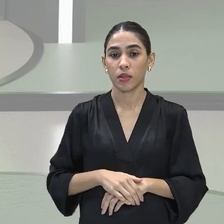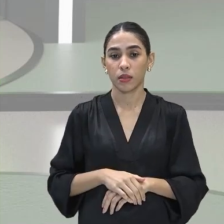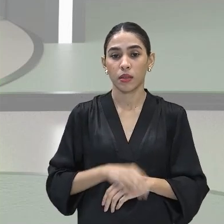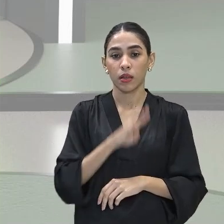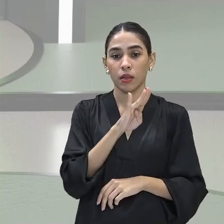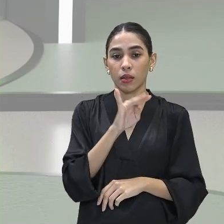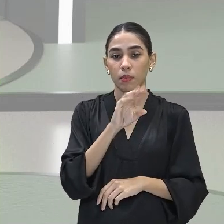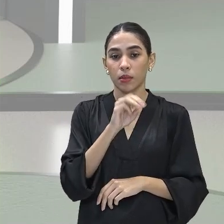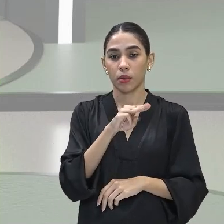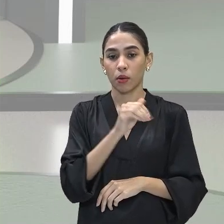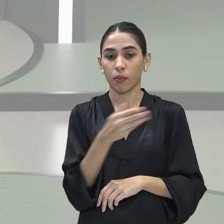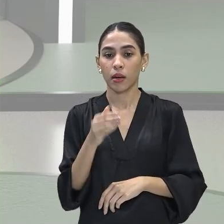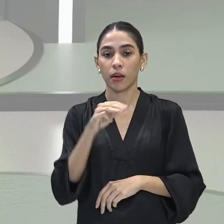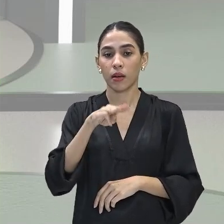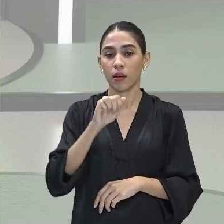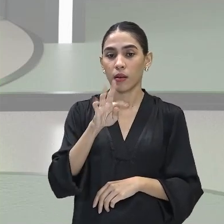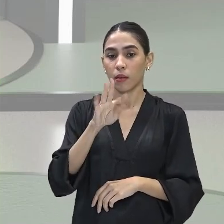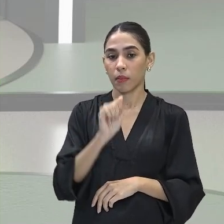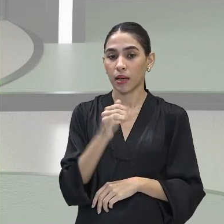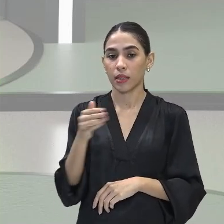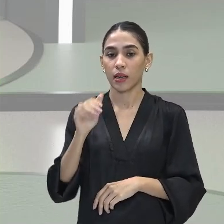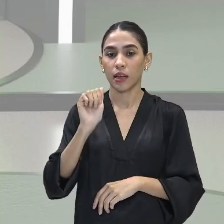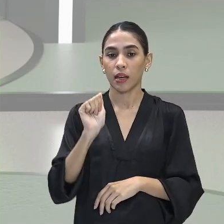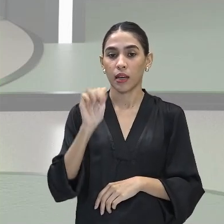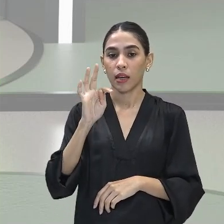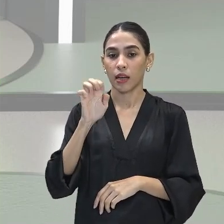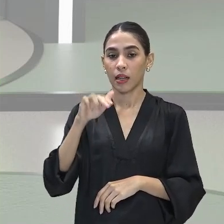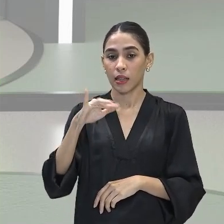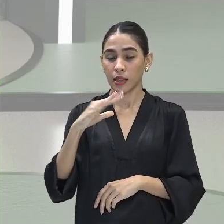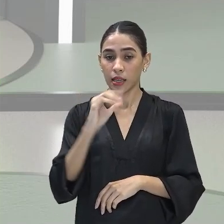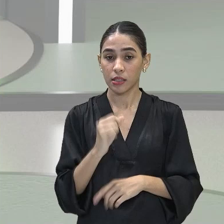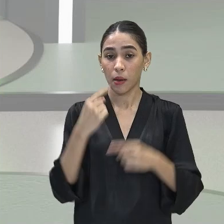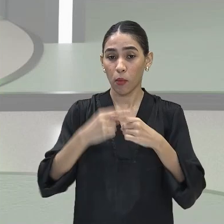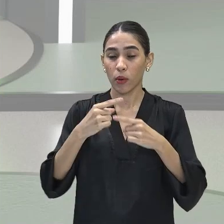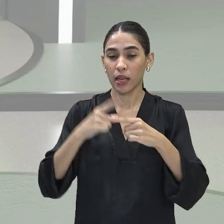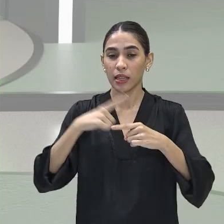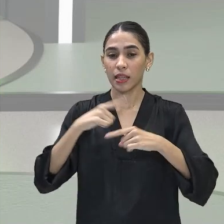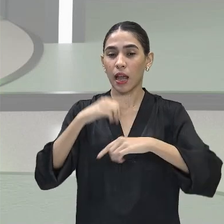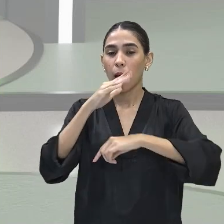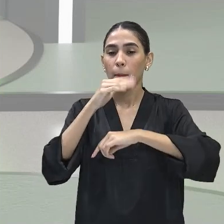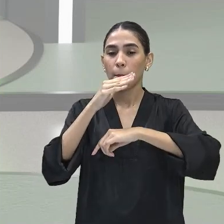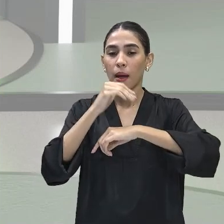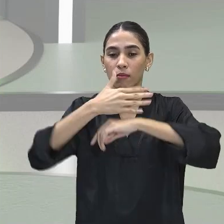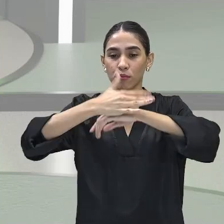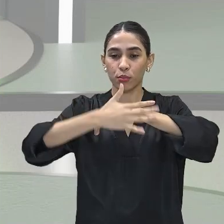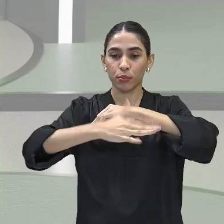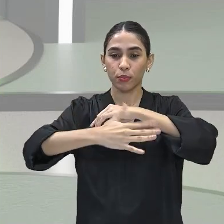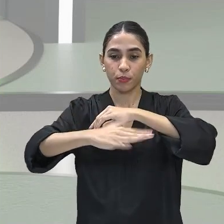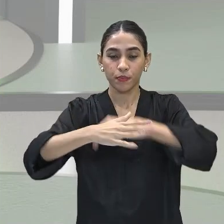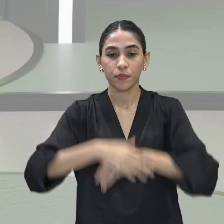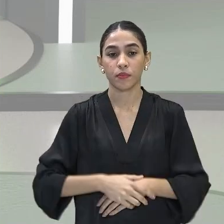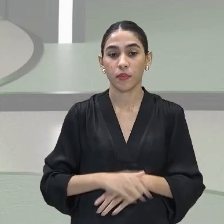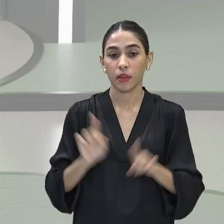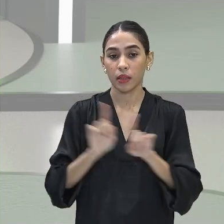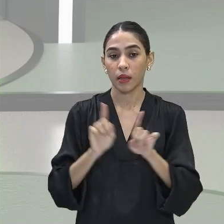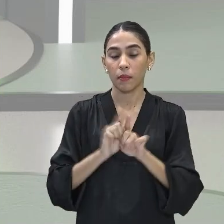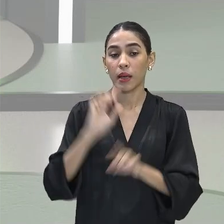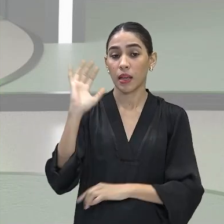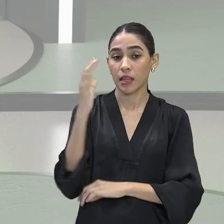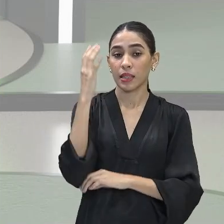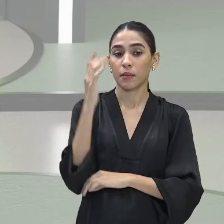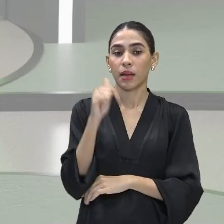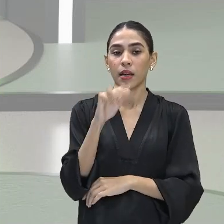Mata Atlântica, devido ao oceano, né, que banha aqui esse litoral. E o clima é tropical úmido, né? Então